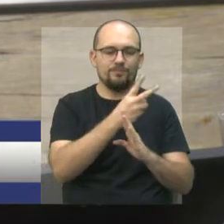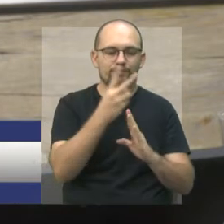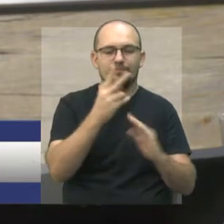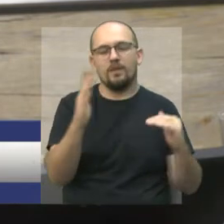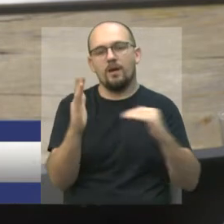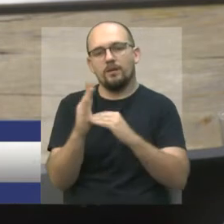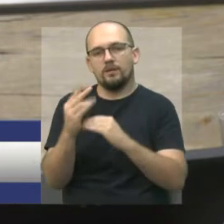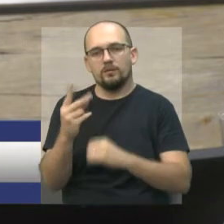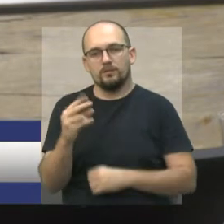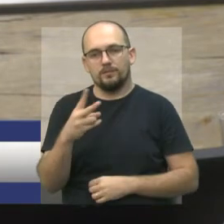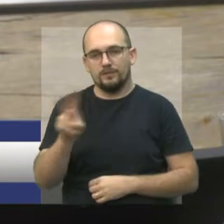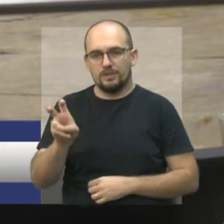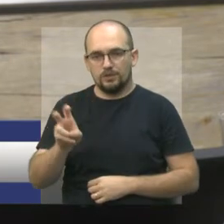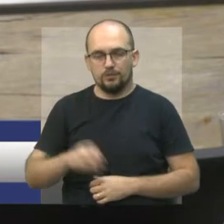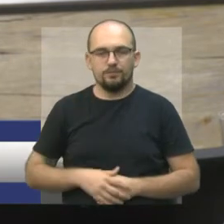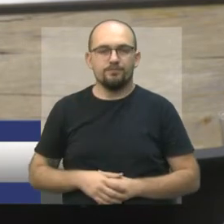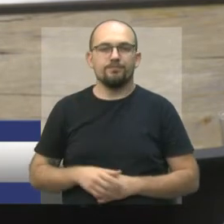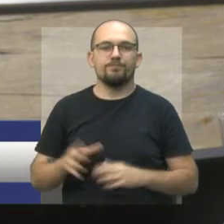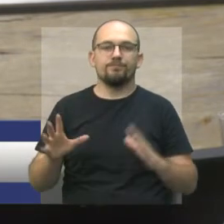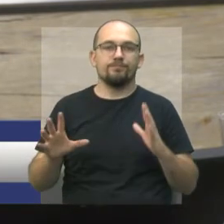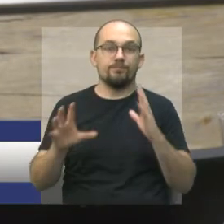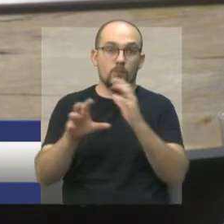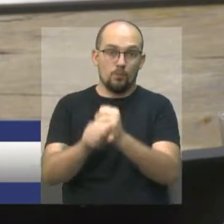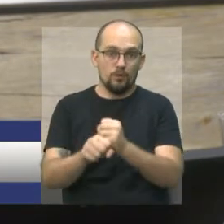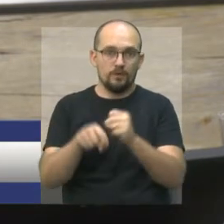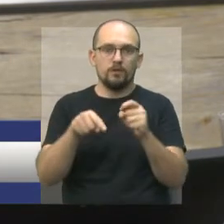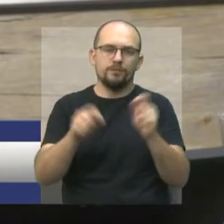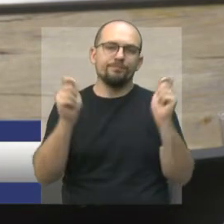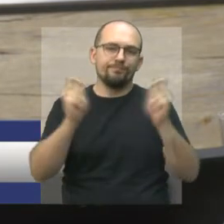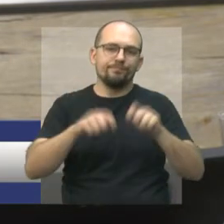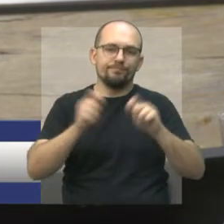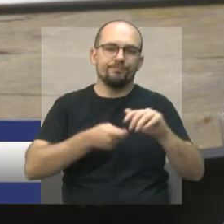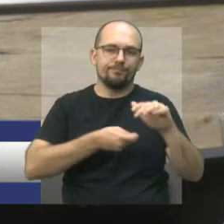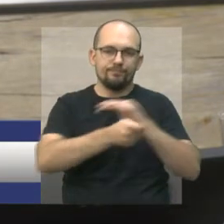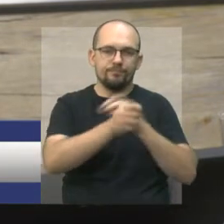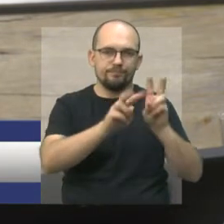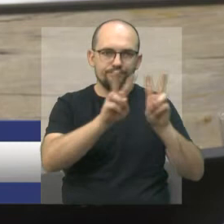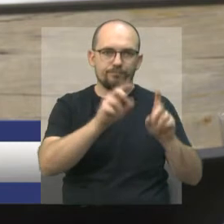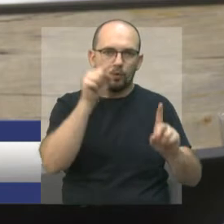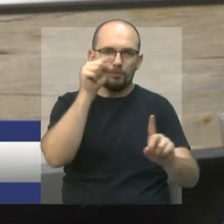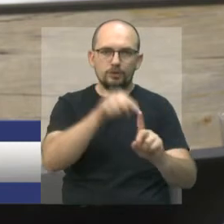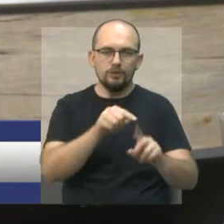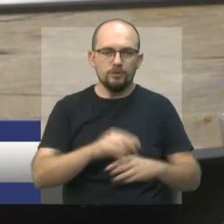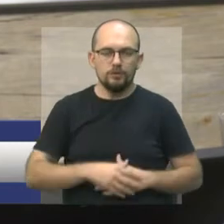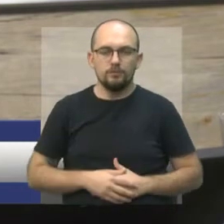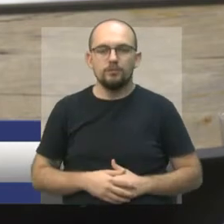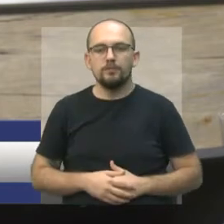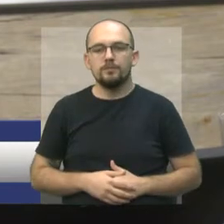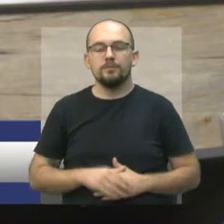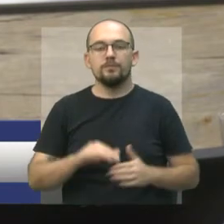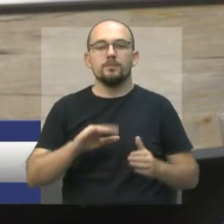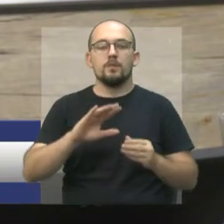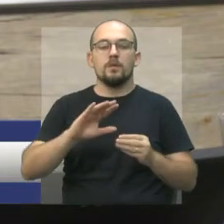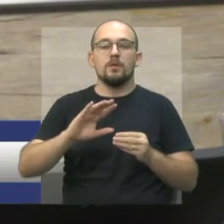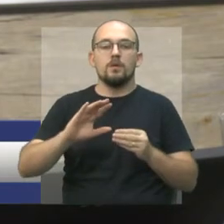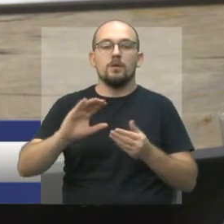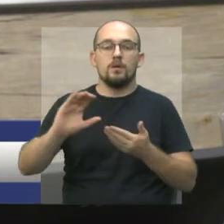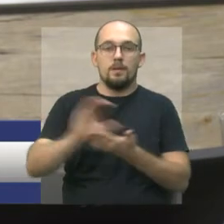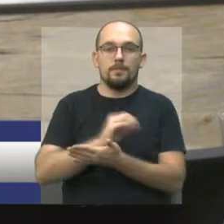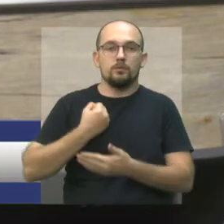a 2025, montante apto à efetivação deste objetivo. Emenda número